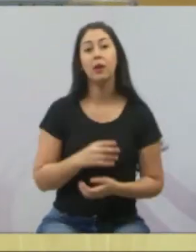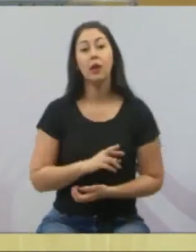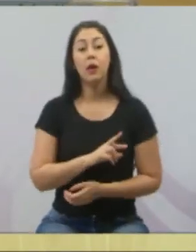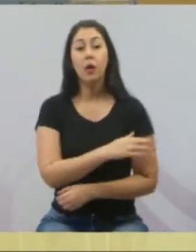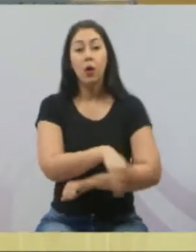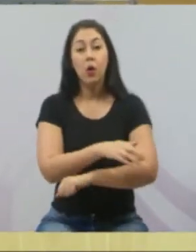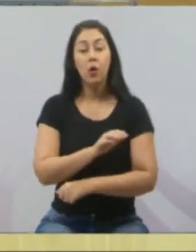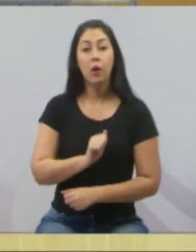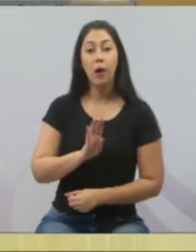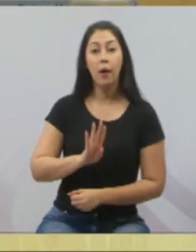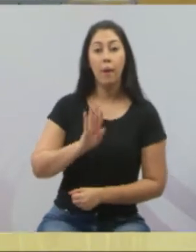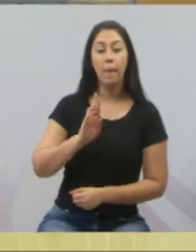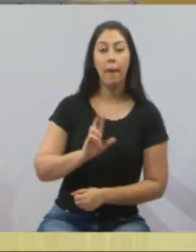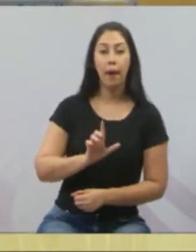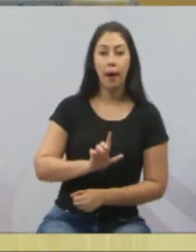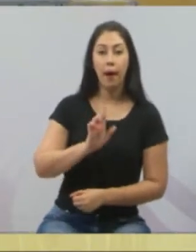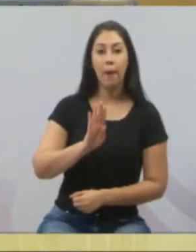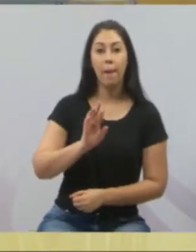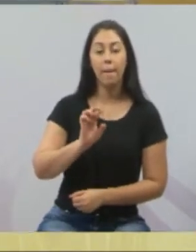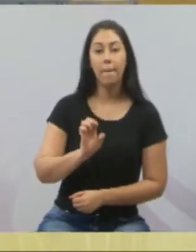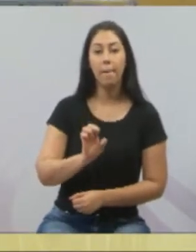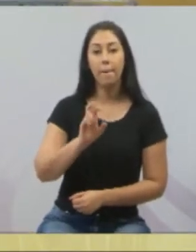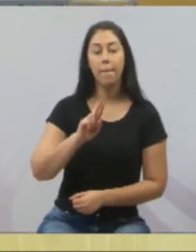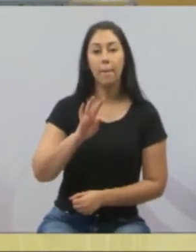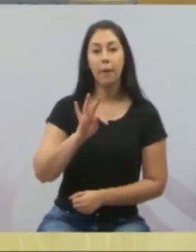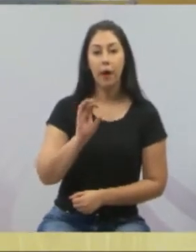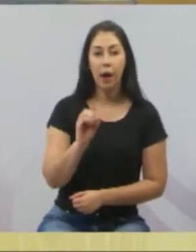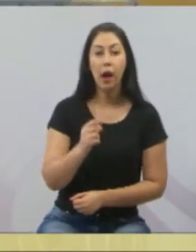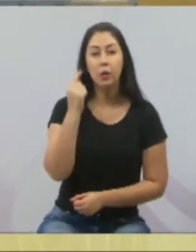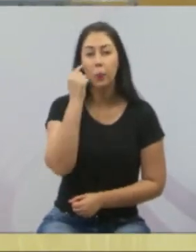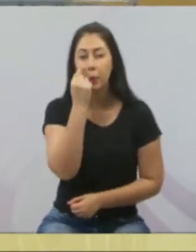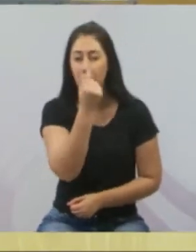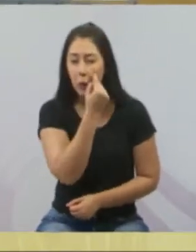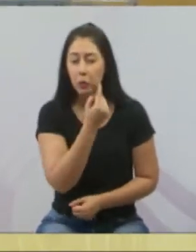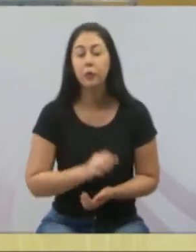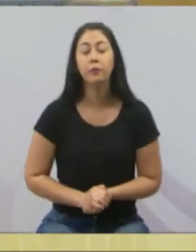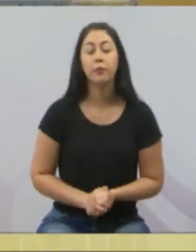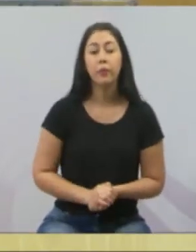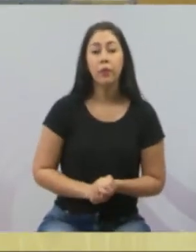Autoria, vereador Valmir do Parque Meia Lua.